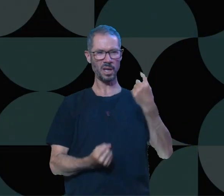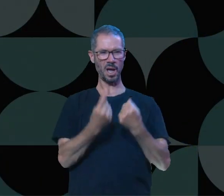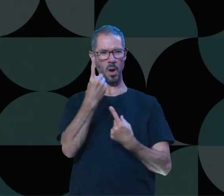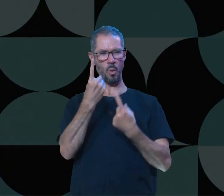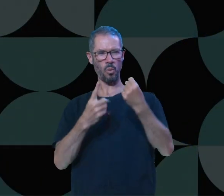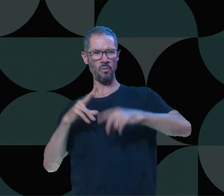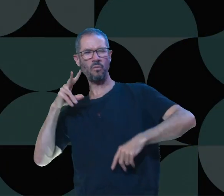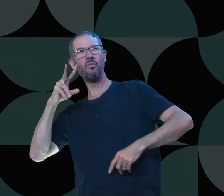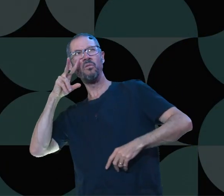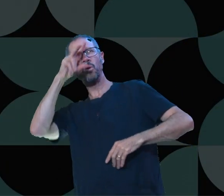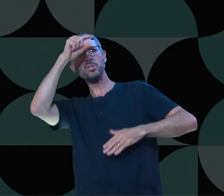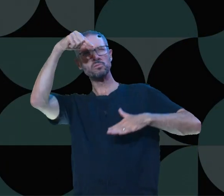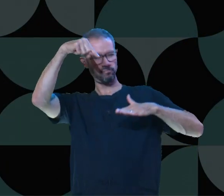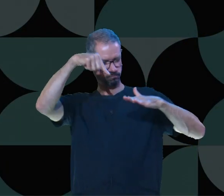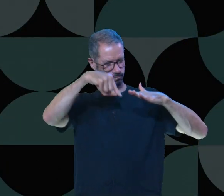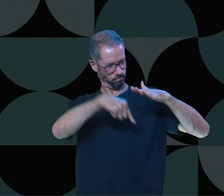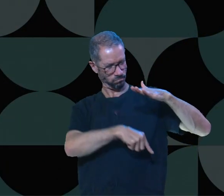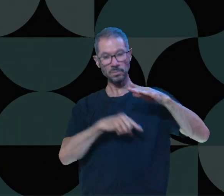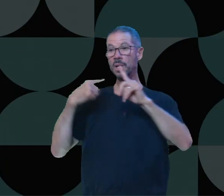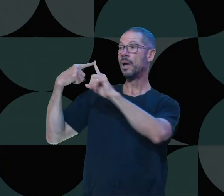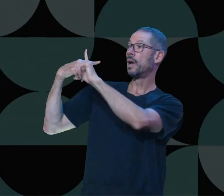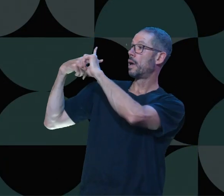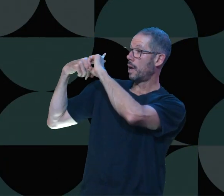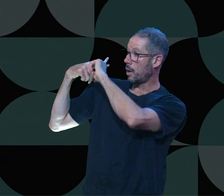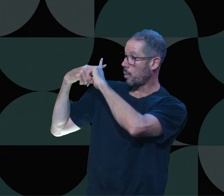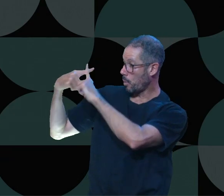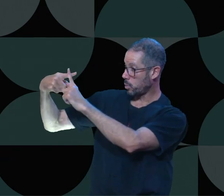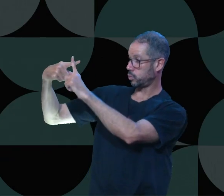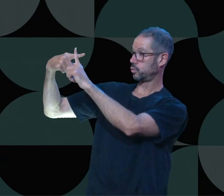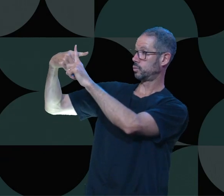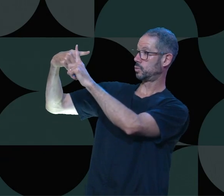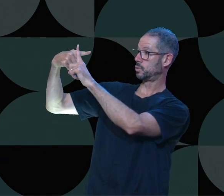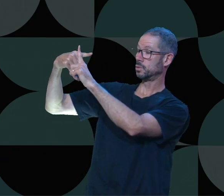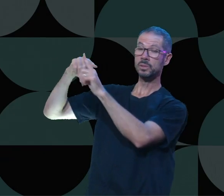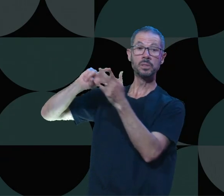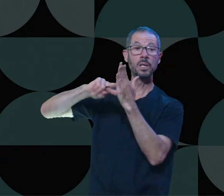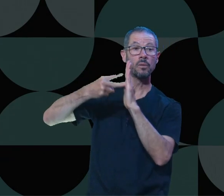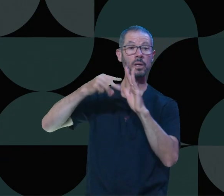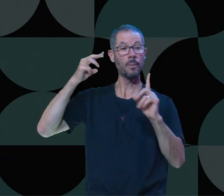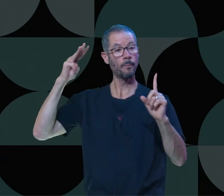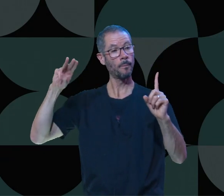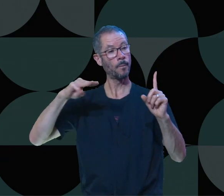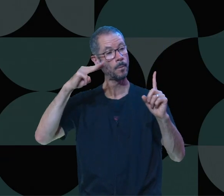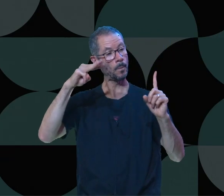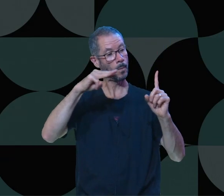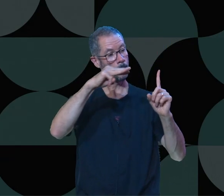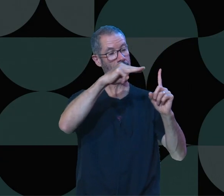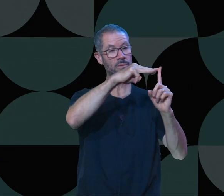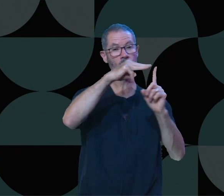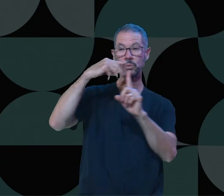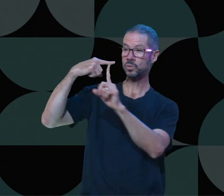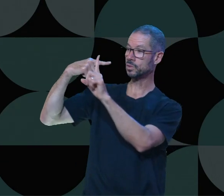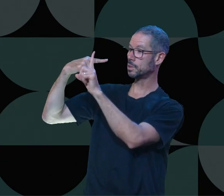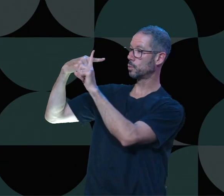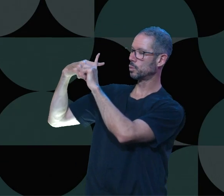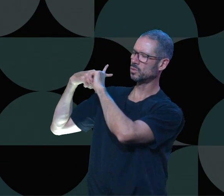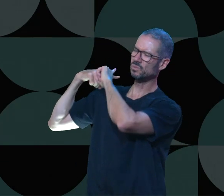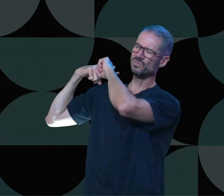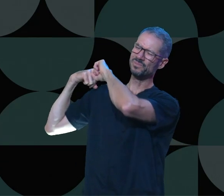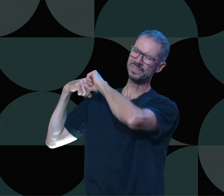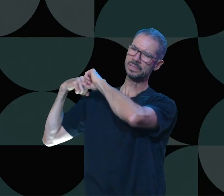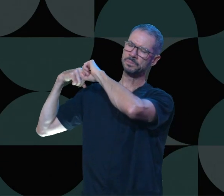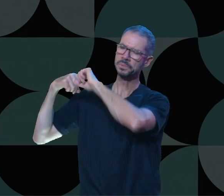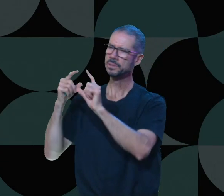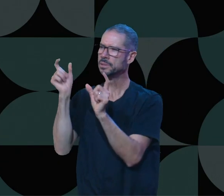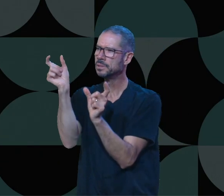forte e muito profundo. A cruz é uma missão. A cruz que eu carrego, que as